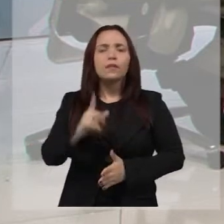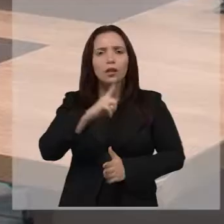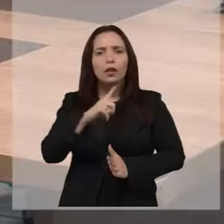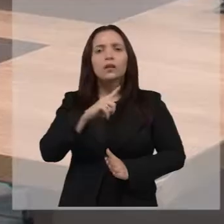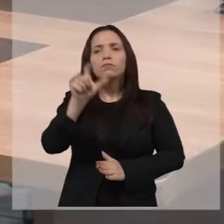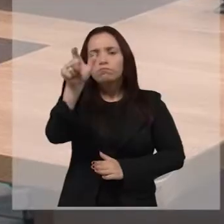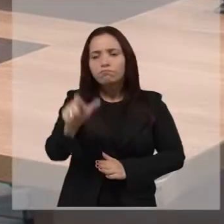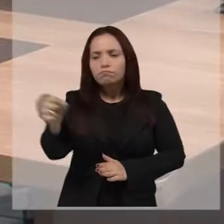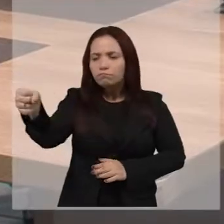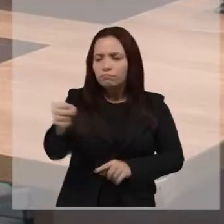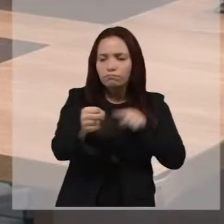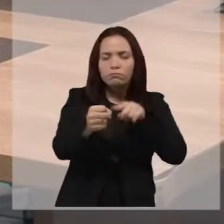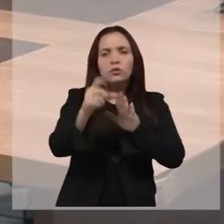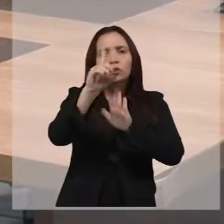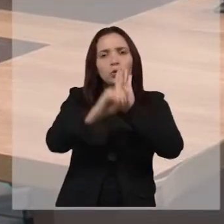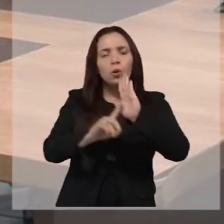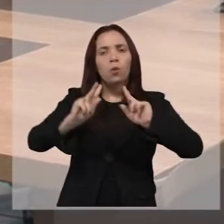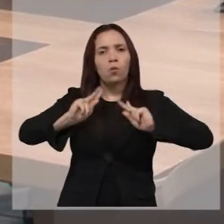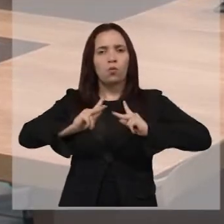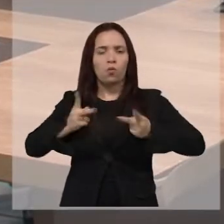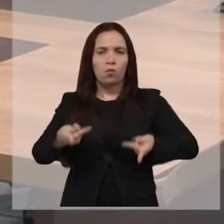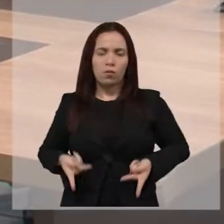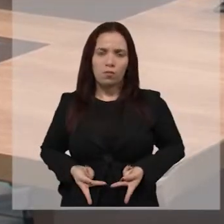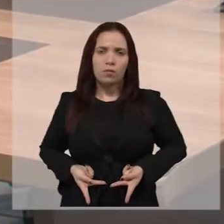do ser humano deve